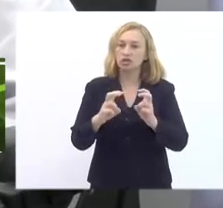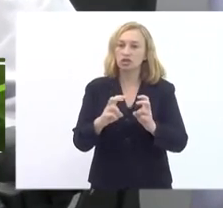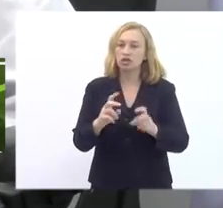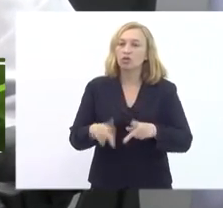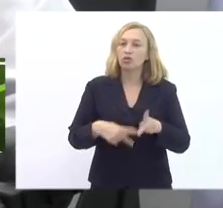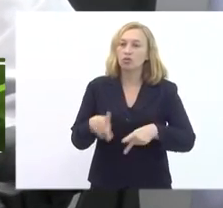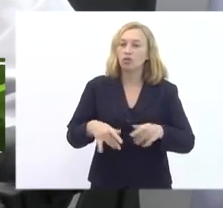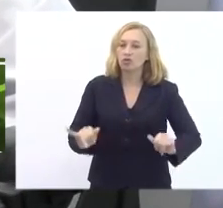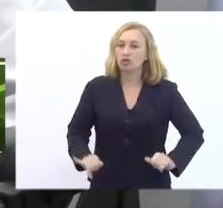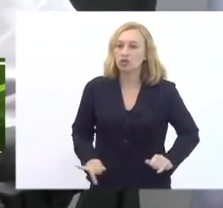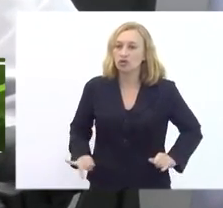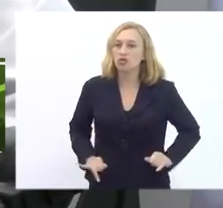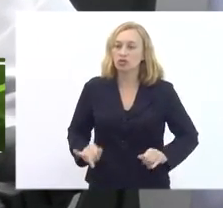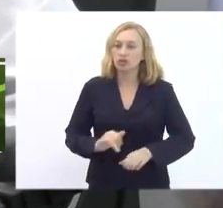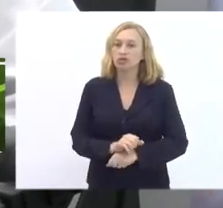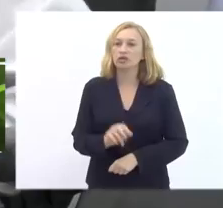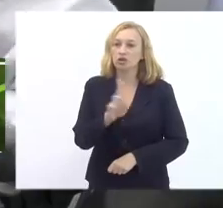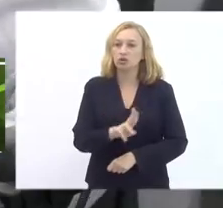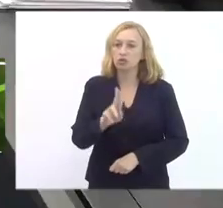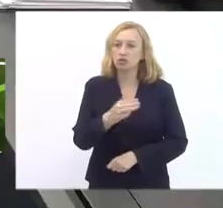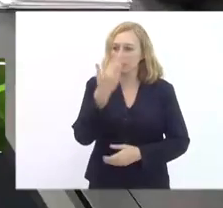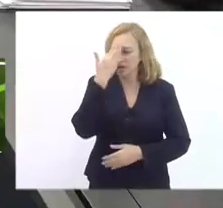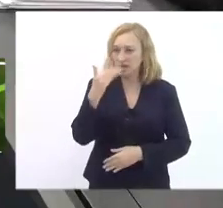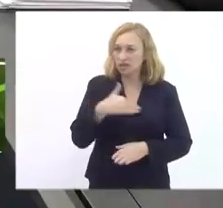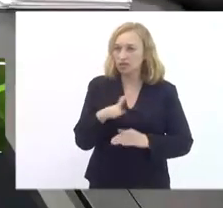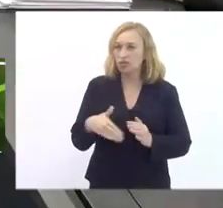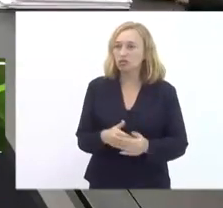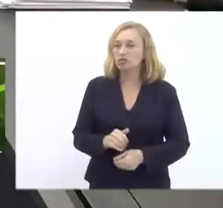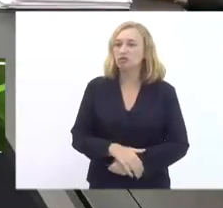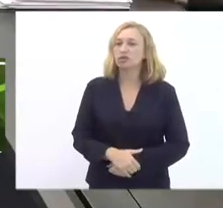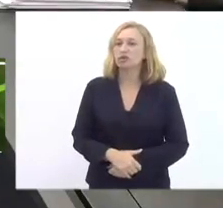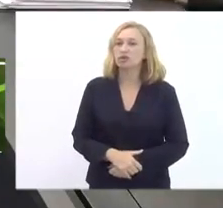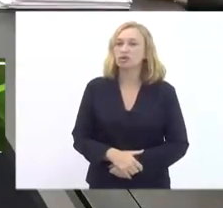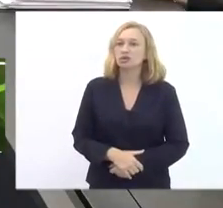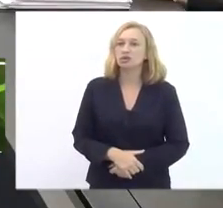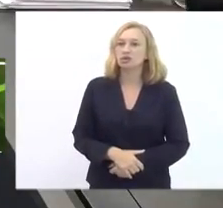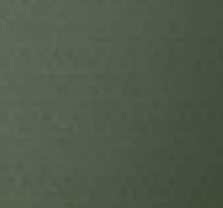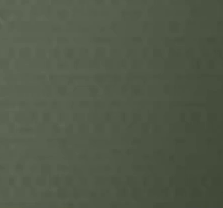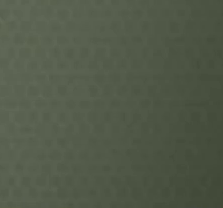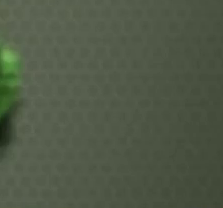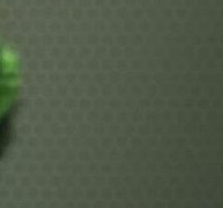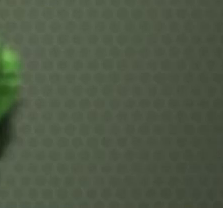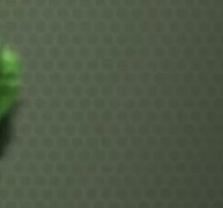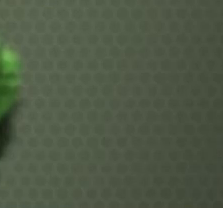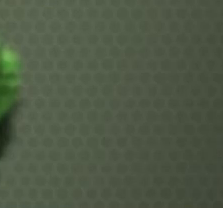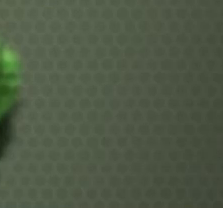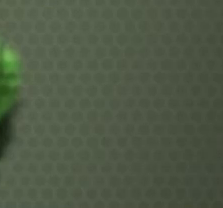sofrido que utiliza o sistema. Obrigada a todos. Obrigado a todos.